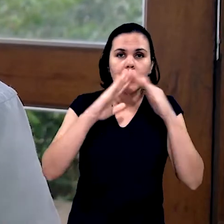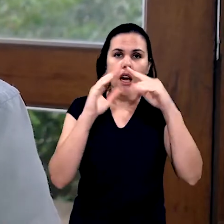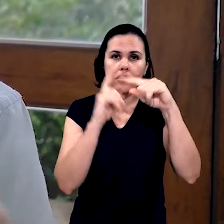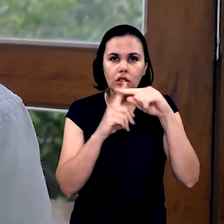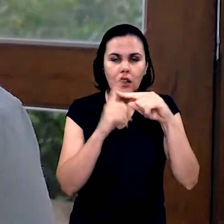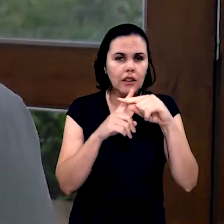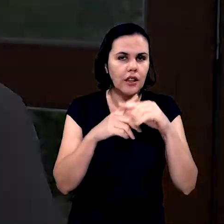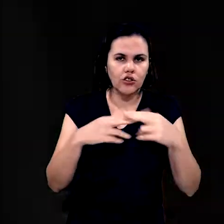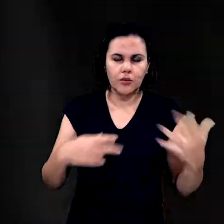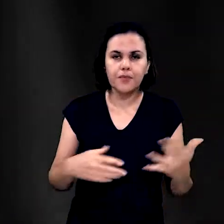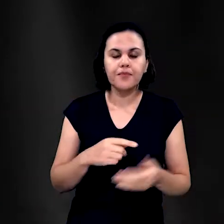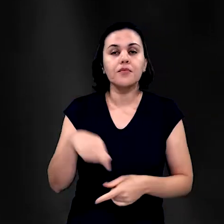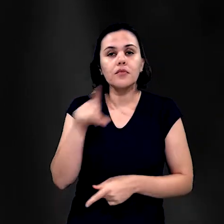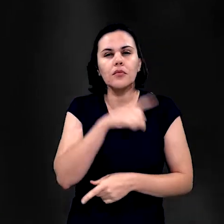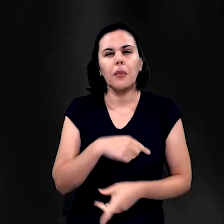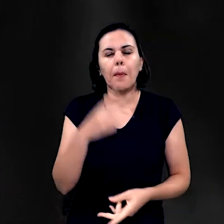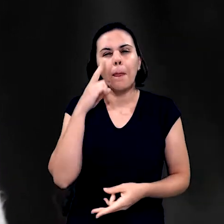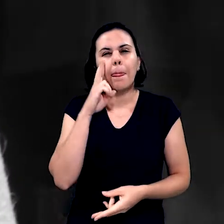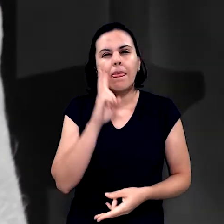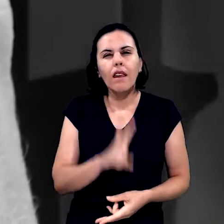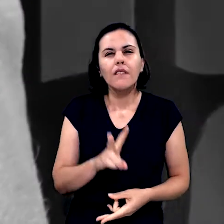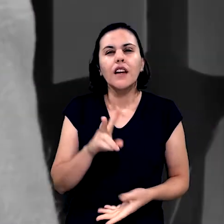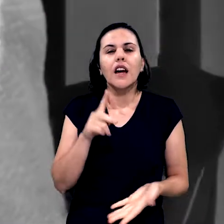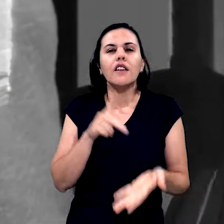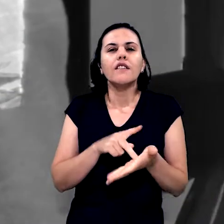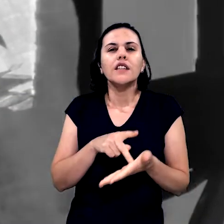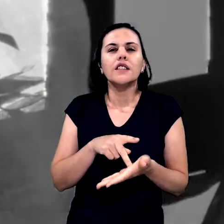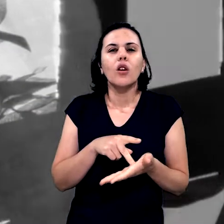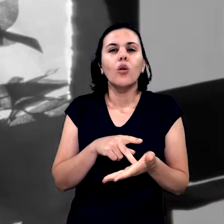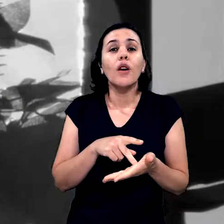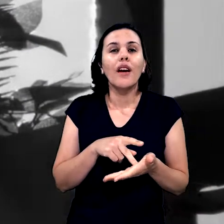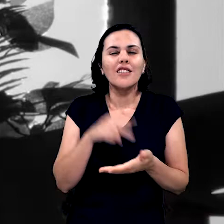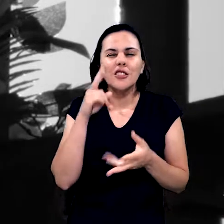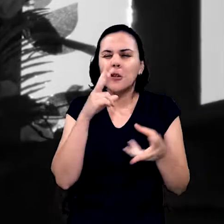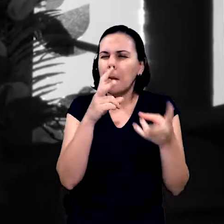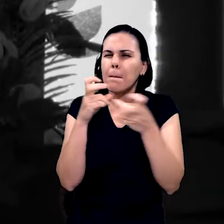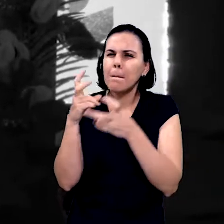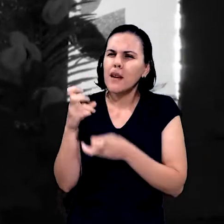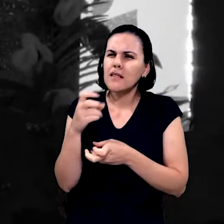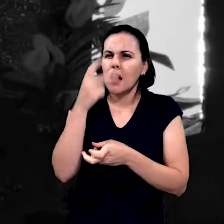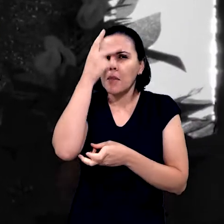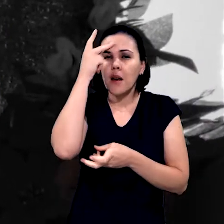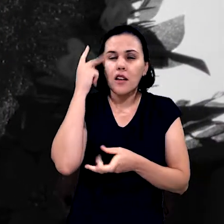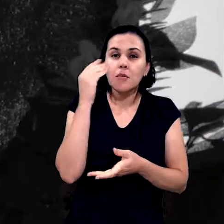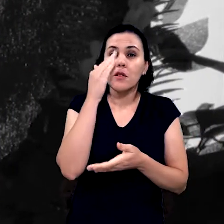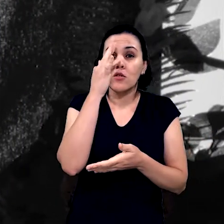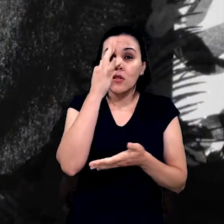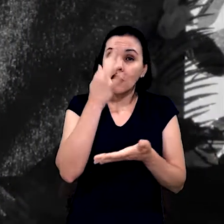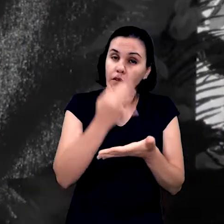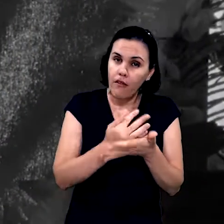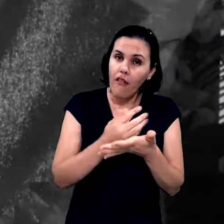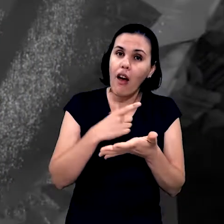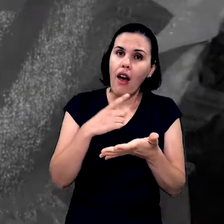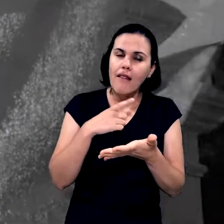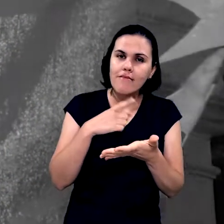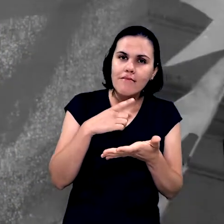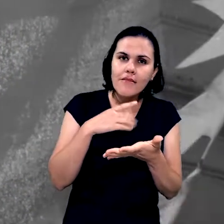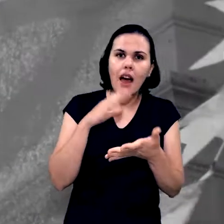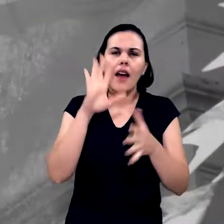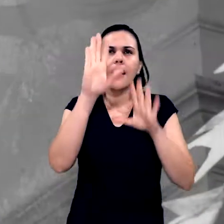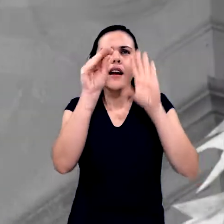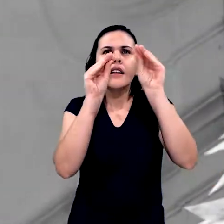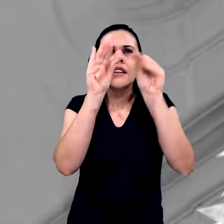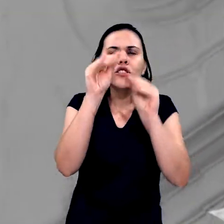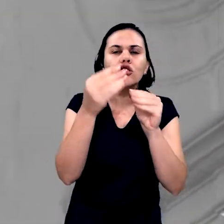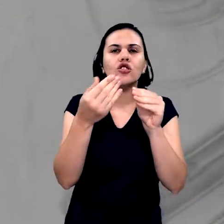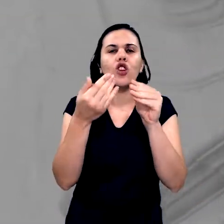dentro da igreja e tudo mais. E a gente vê a real, a verdadeira fé das pessoas quando tocando lá no mastro, elas